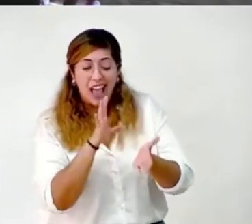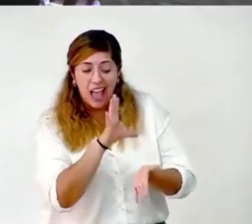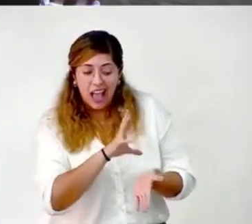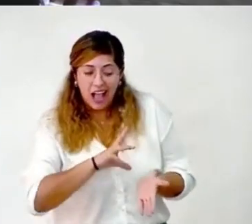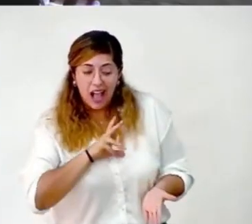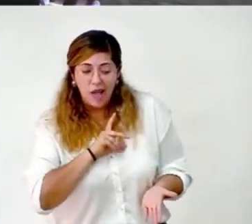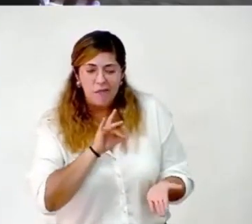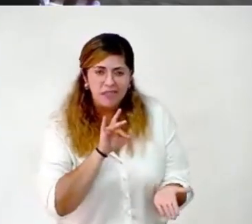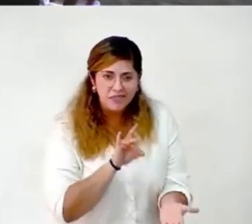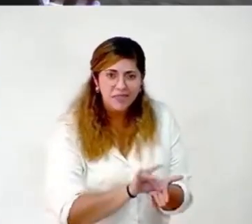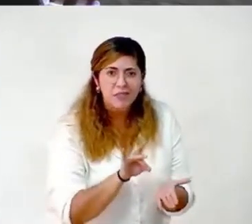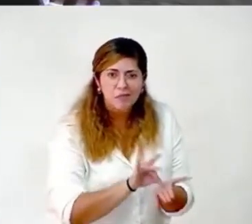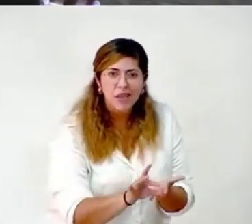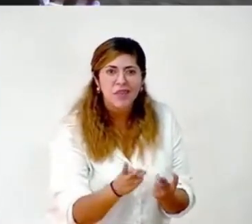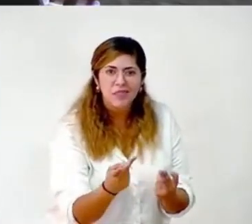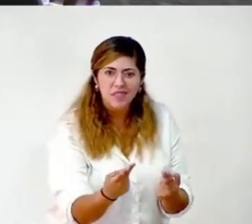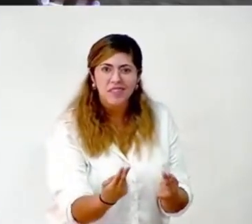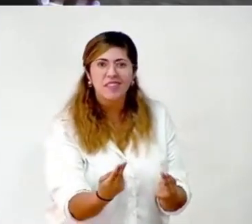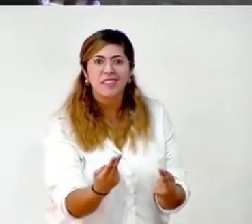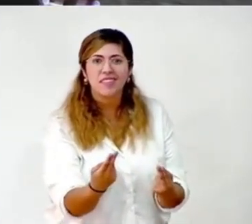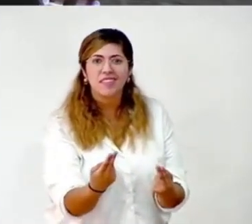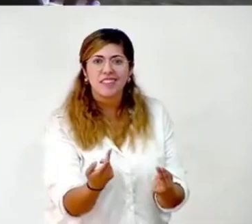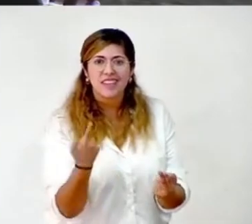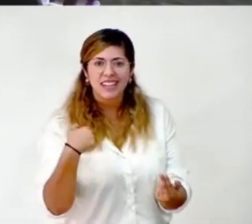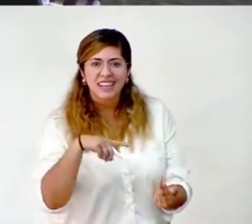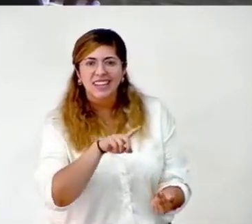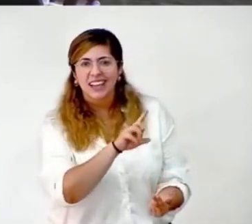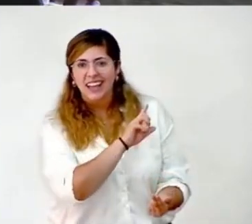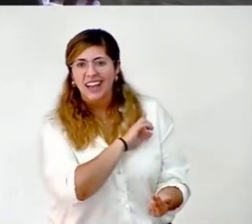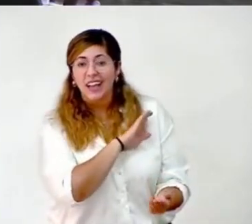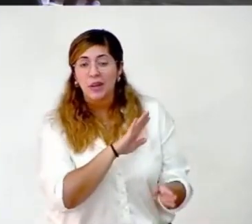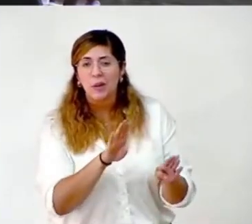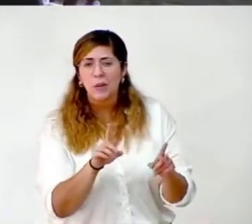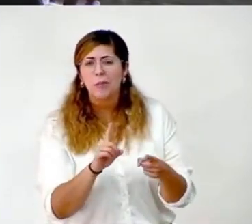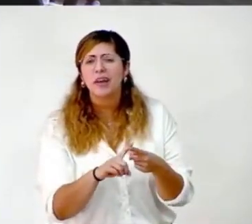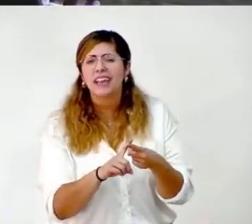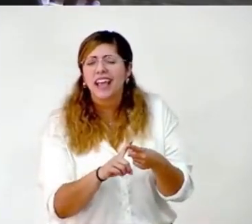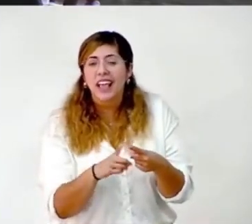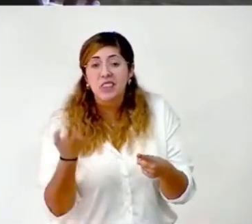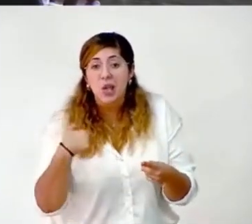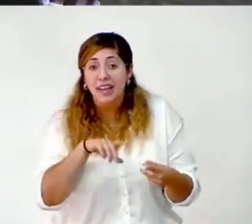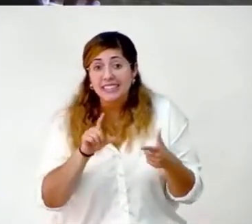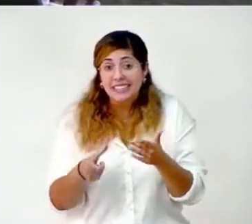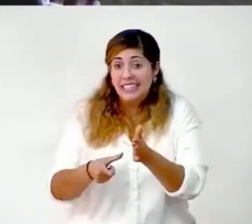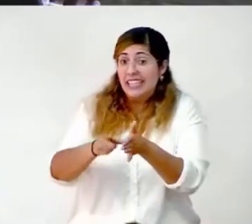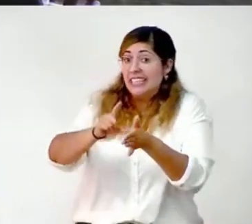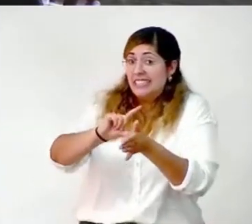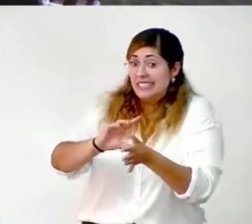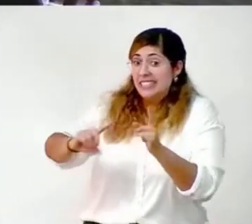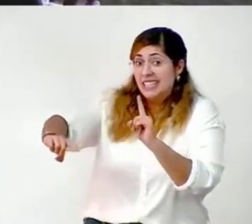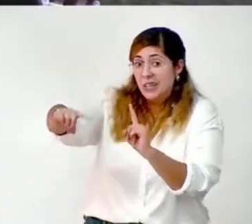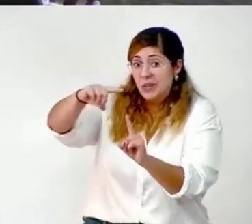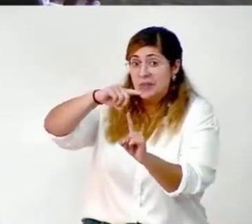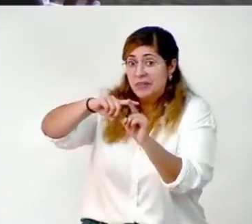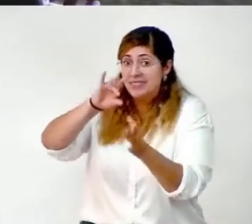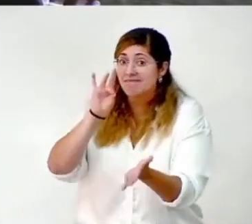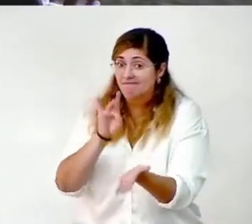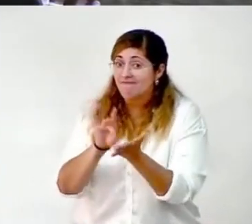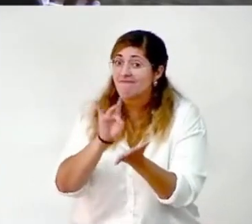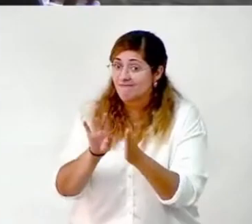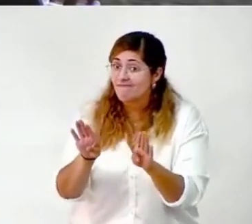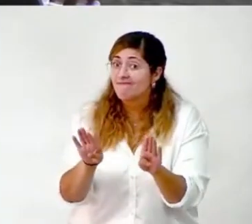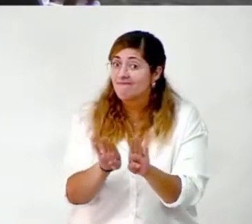inimigos, porque nós éramos inimigos da cruz e fomos alcançados por